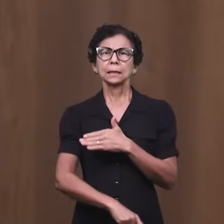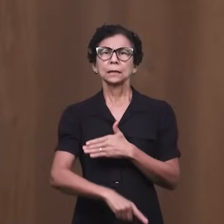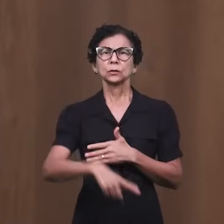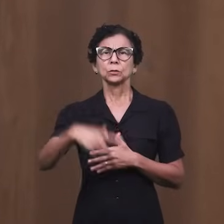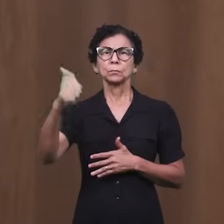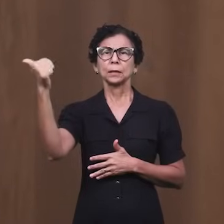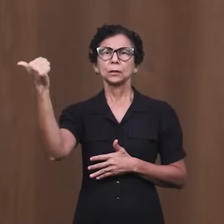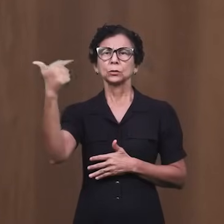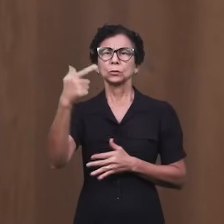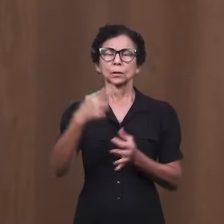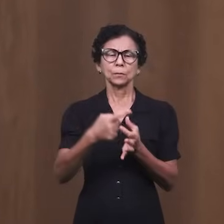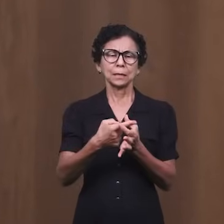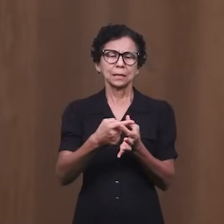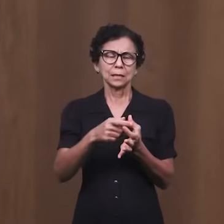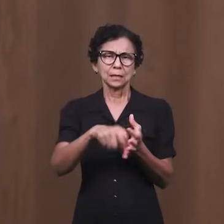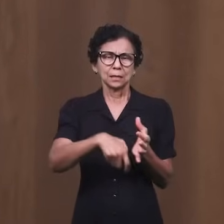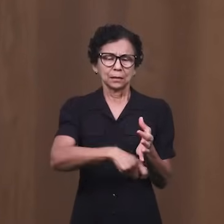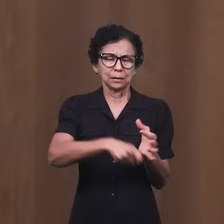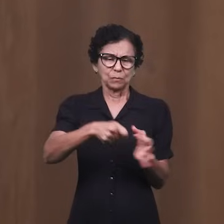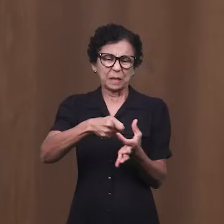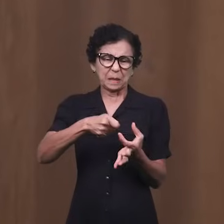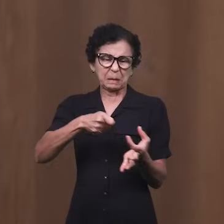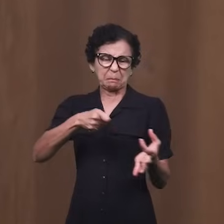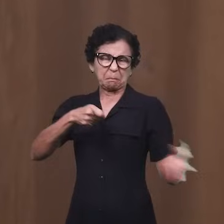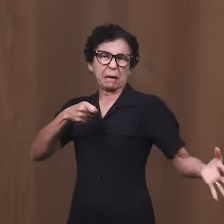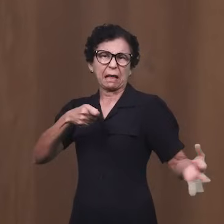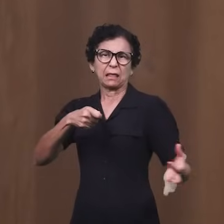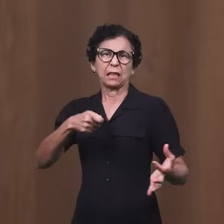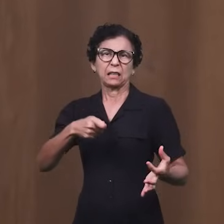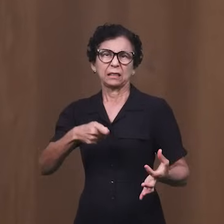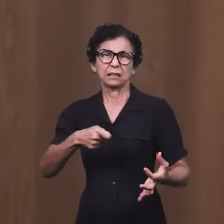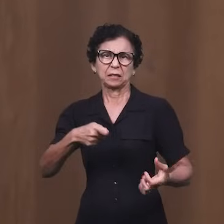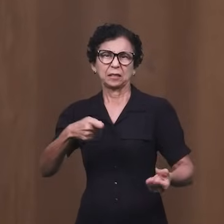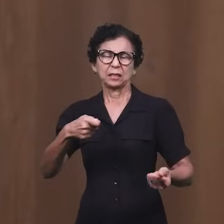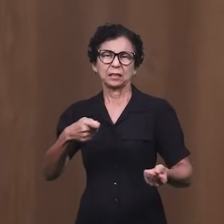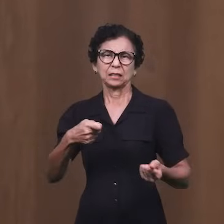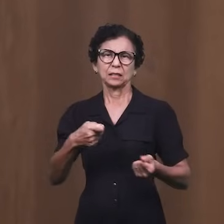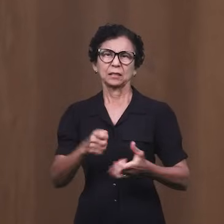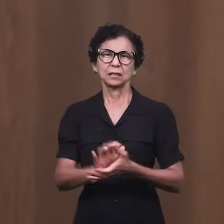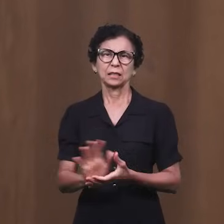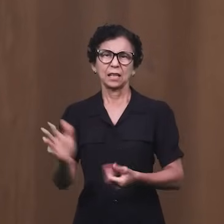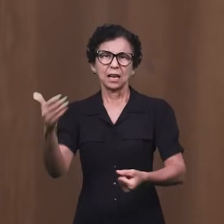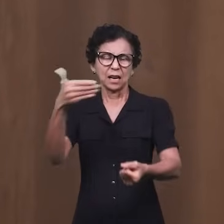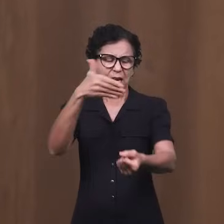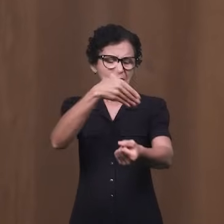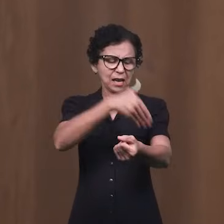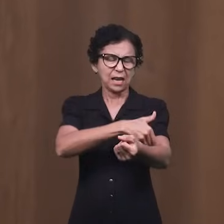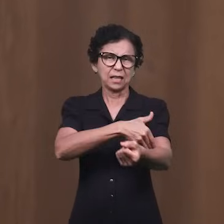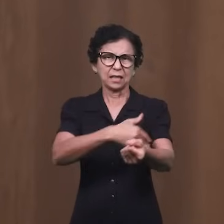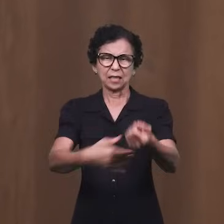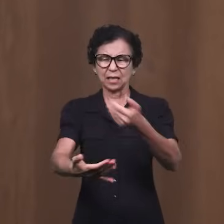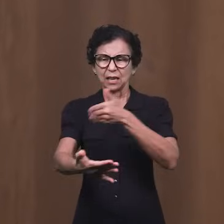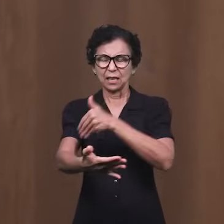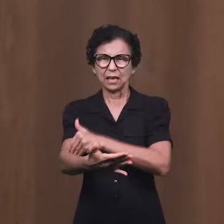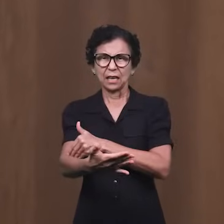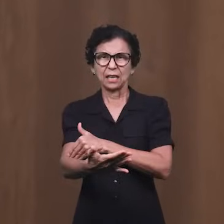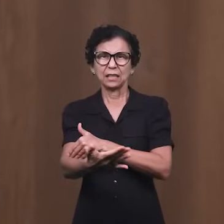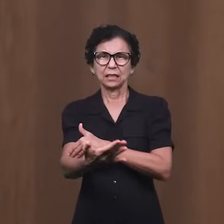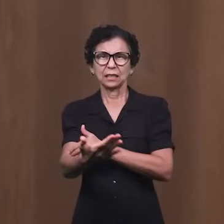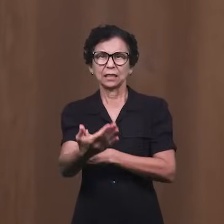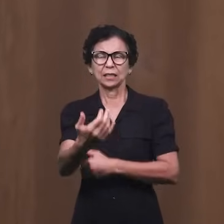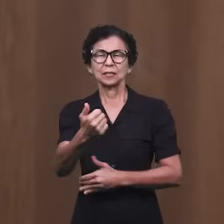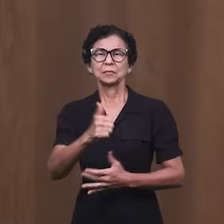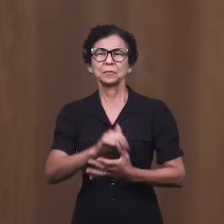que espada alguma de dois gumes né que ela penetra até a divisão da alma e da jedu e da medula ela é apta para